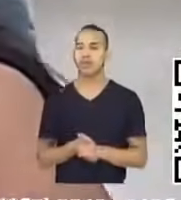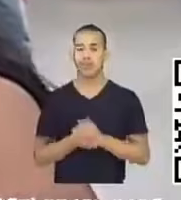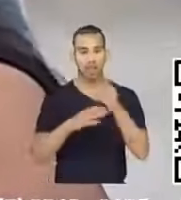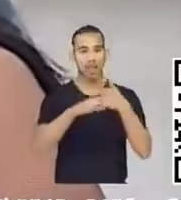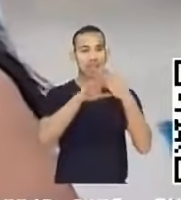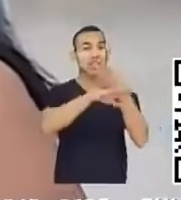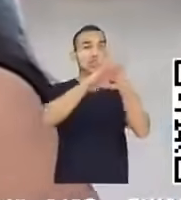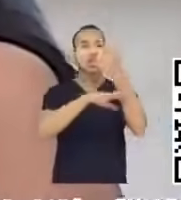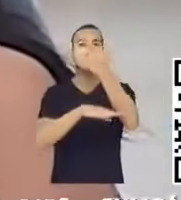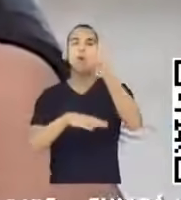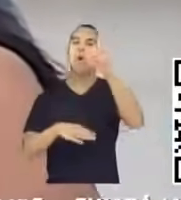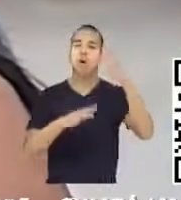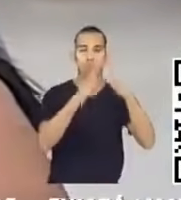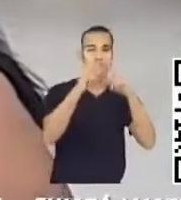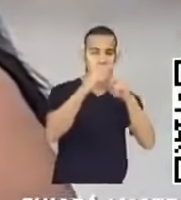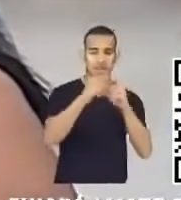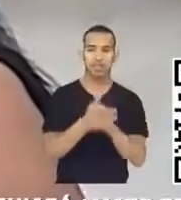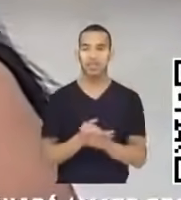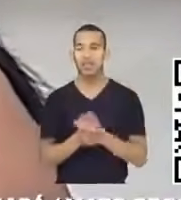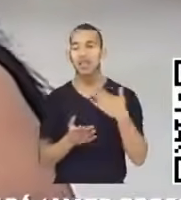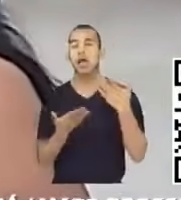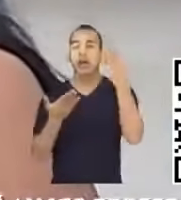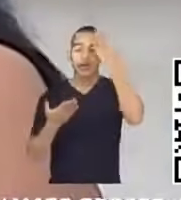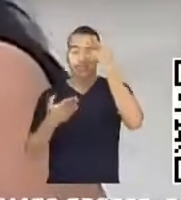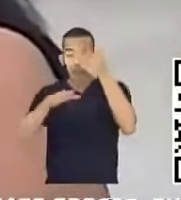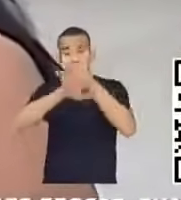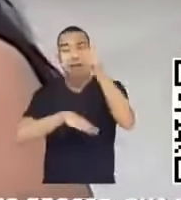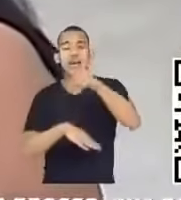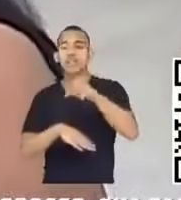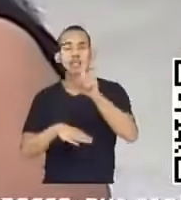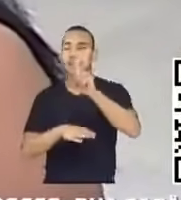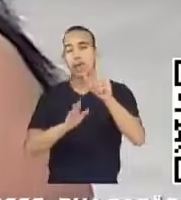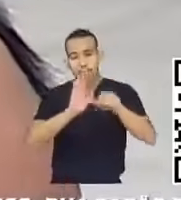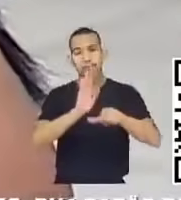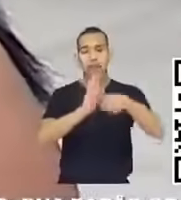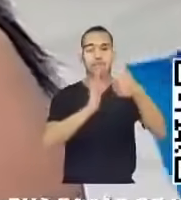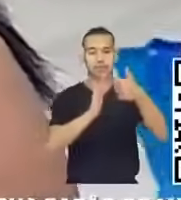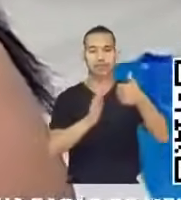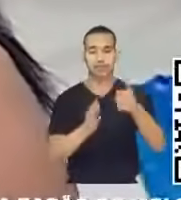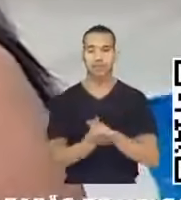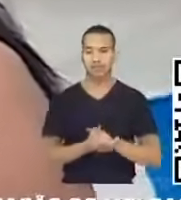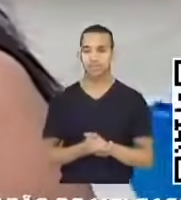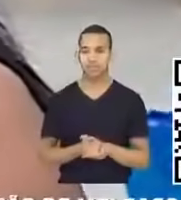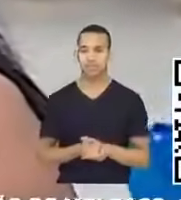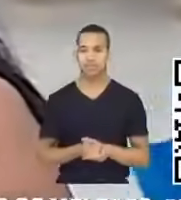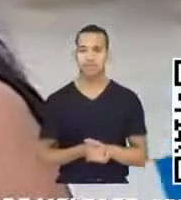em outras igrejas né tô aqui nessa não não é a primeira vez